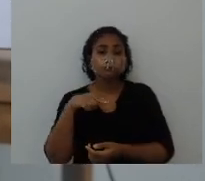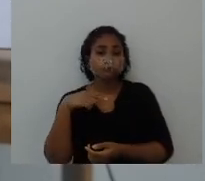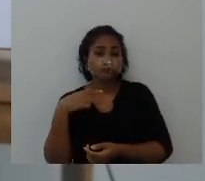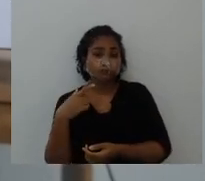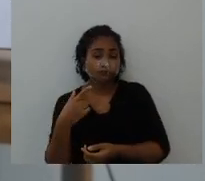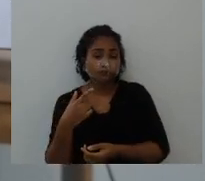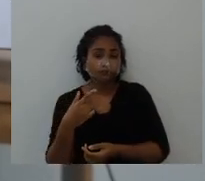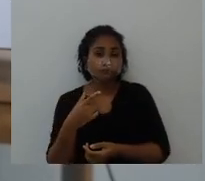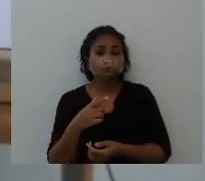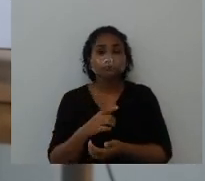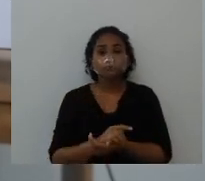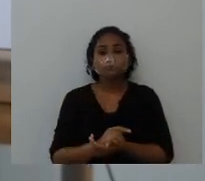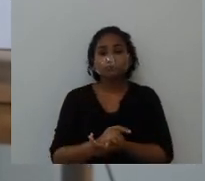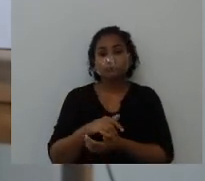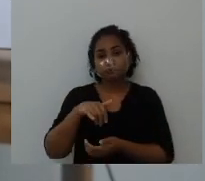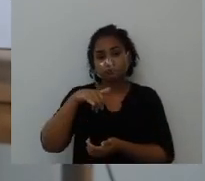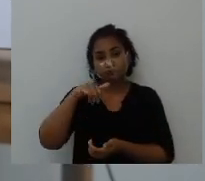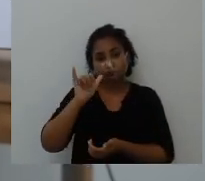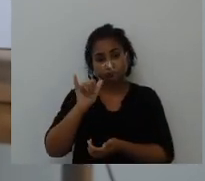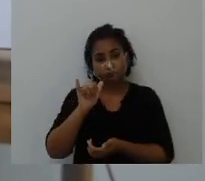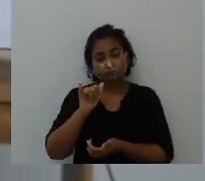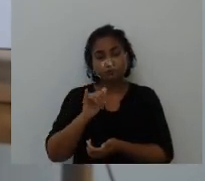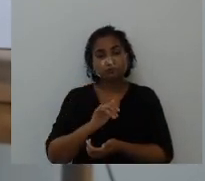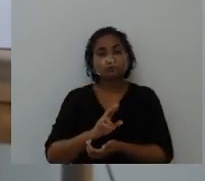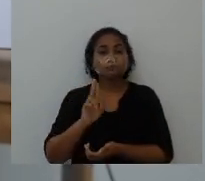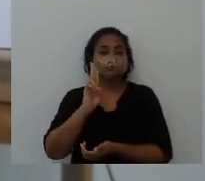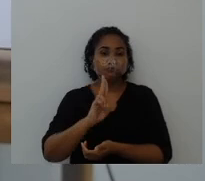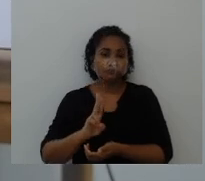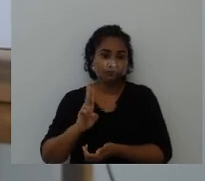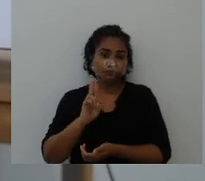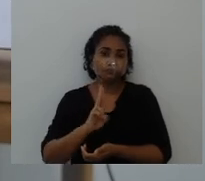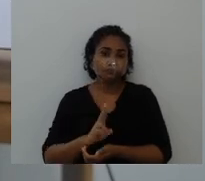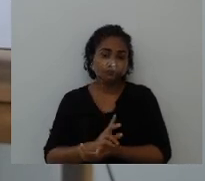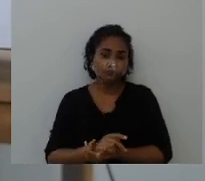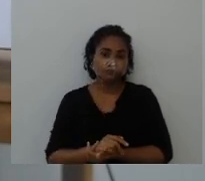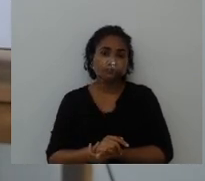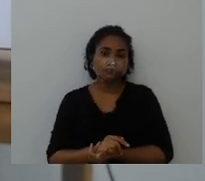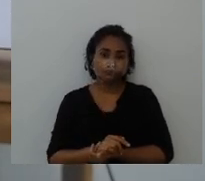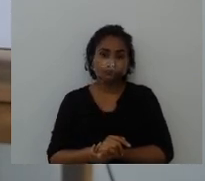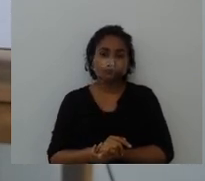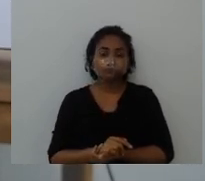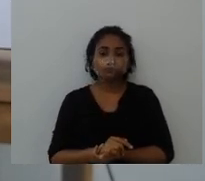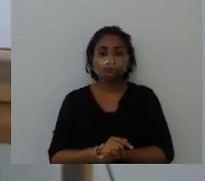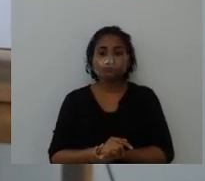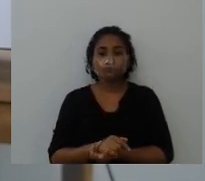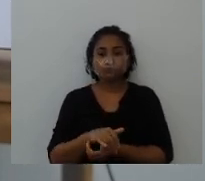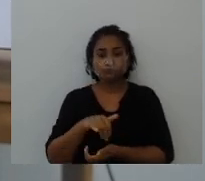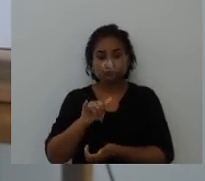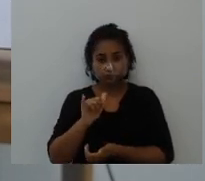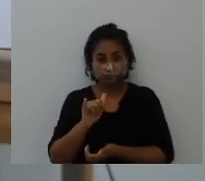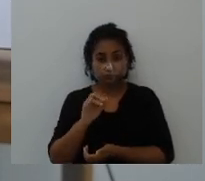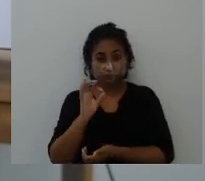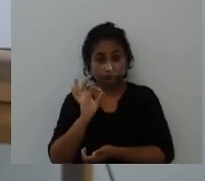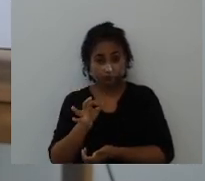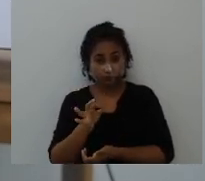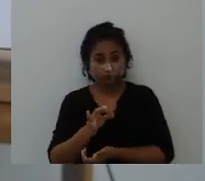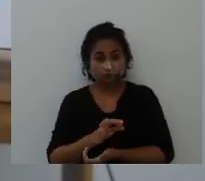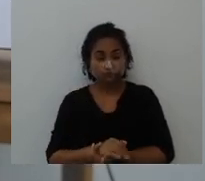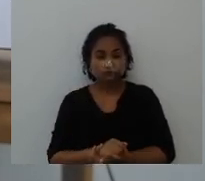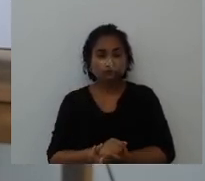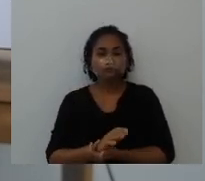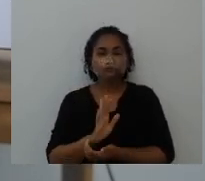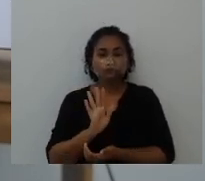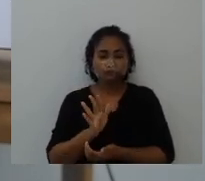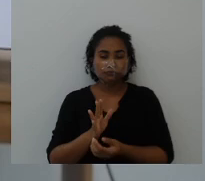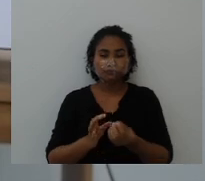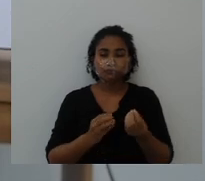outra componente chamada y, que é aquela que está no eixo da coordenada y. Tá certo? Então, já já